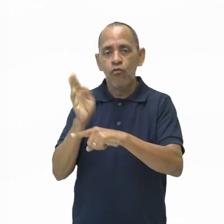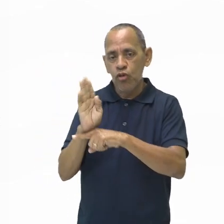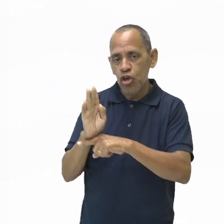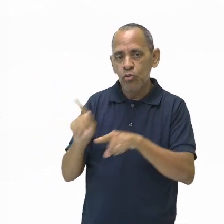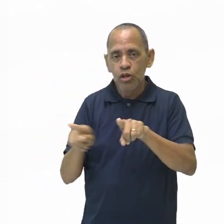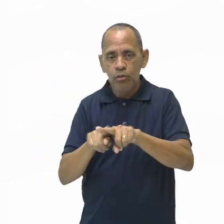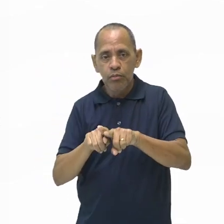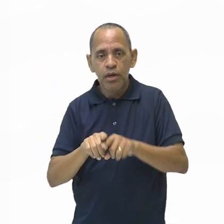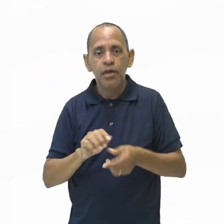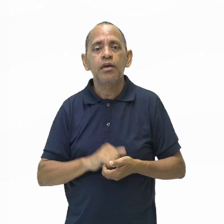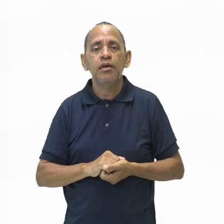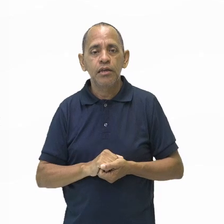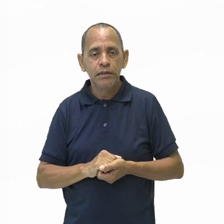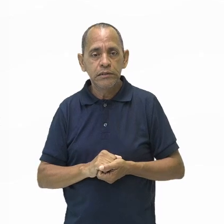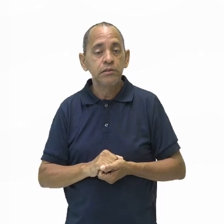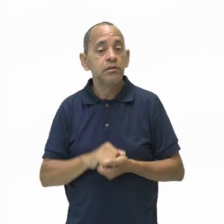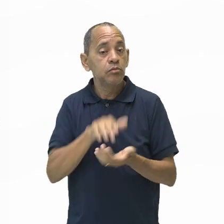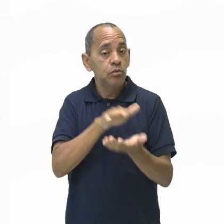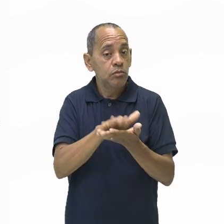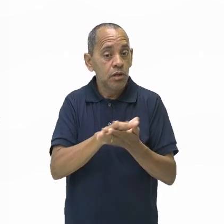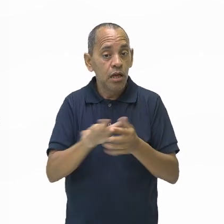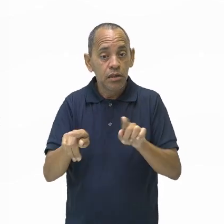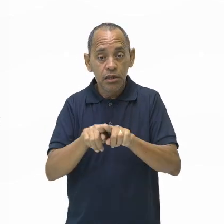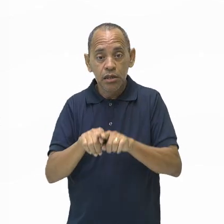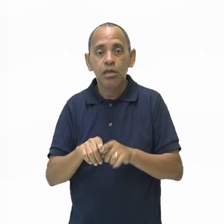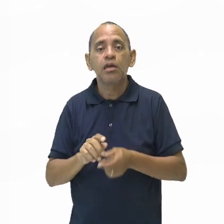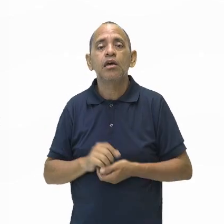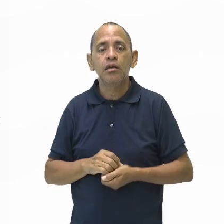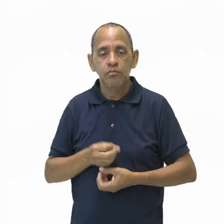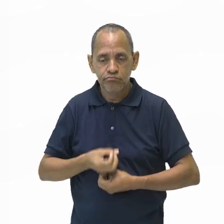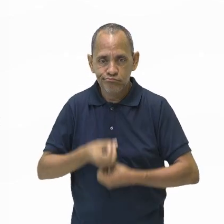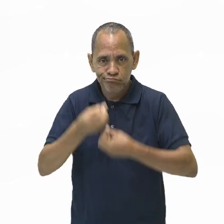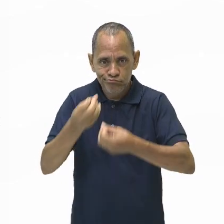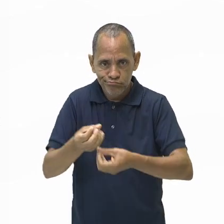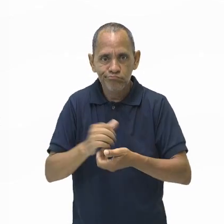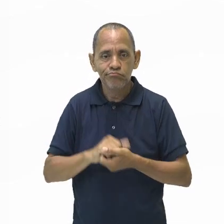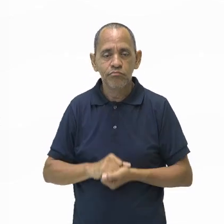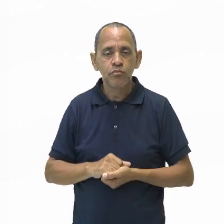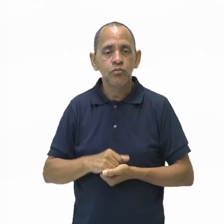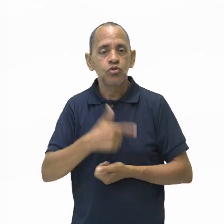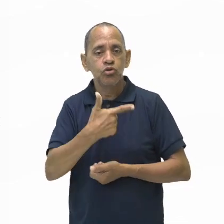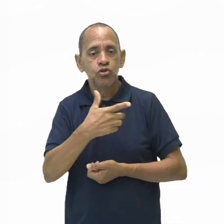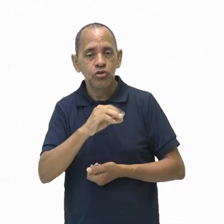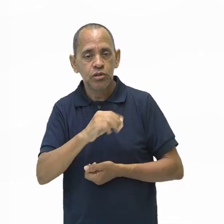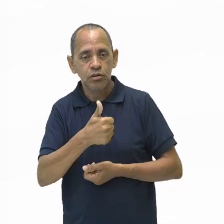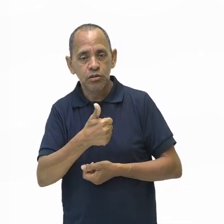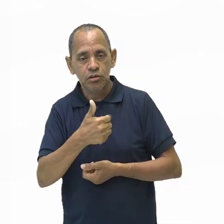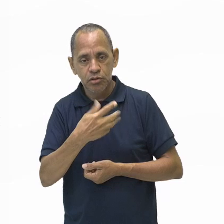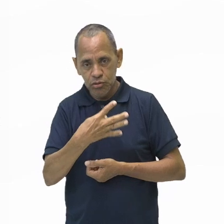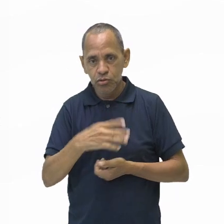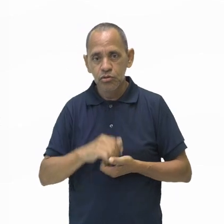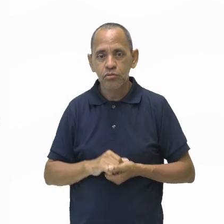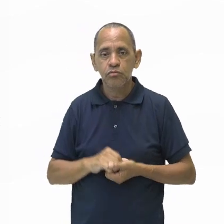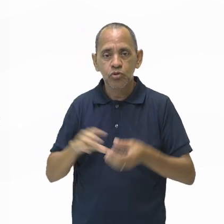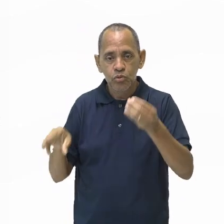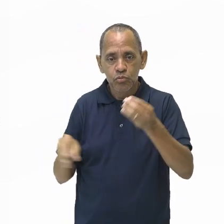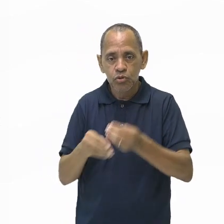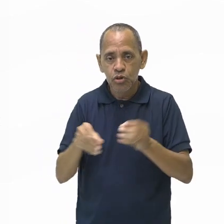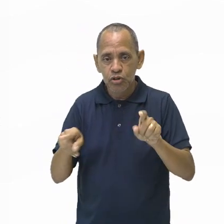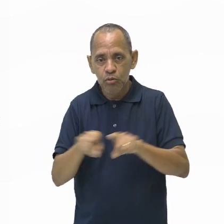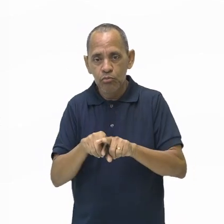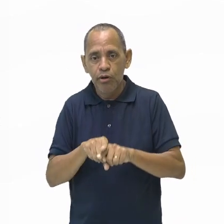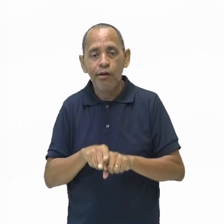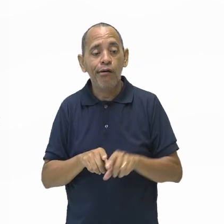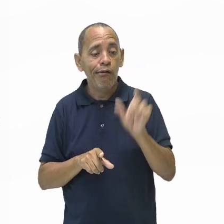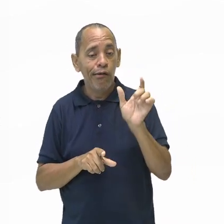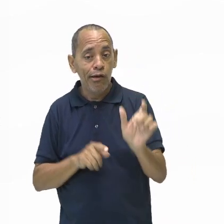foi lançada em novembro de 2014 e distribuída pela Paramount Pictures. Além da contribuição de Nolan, Interestelar conta